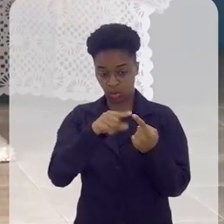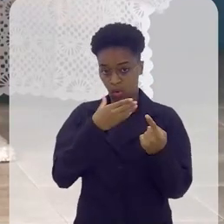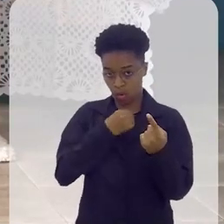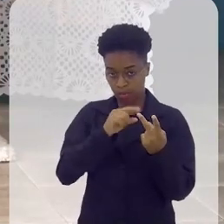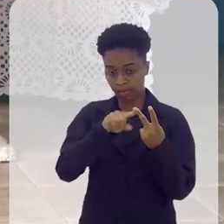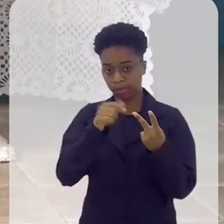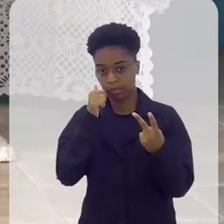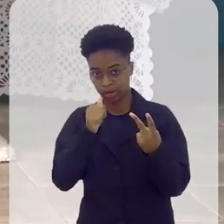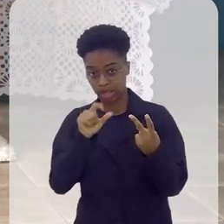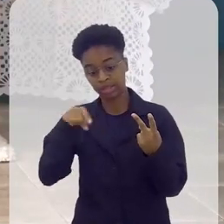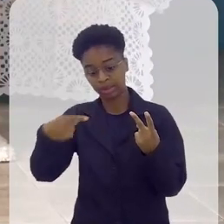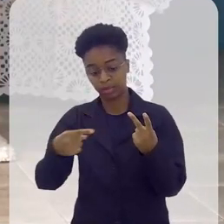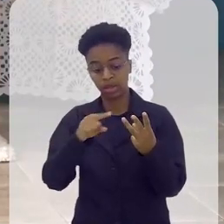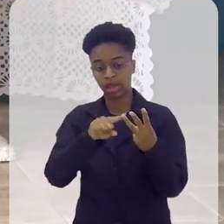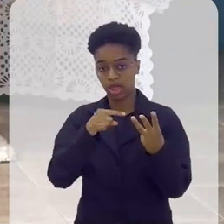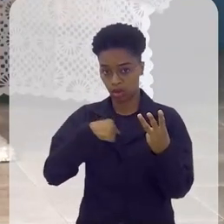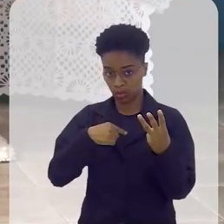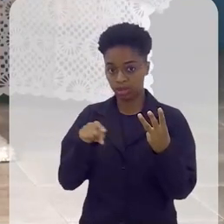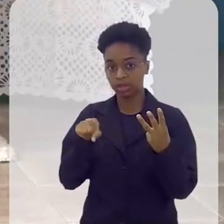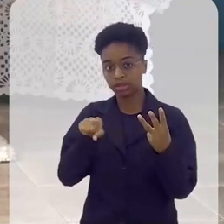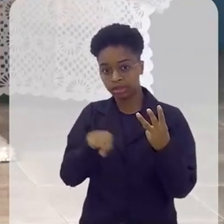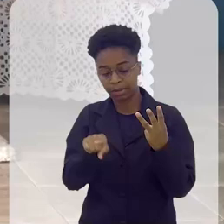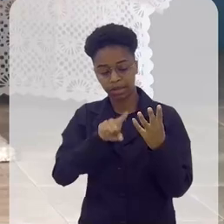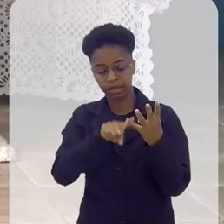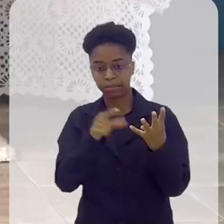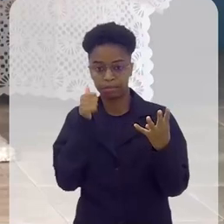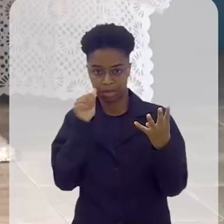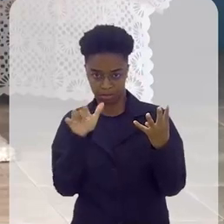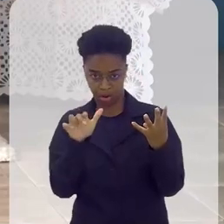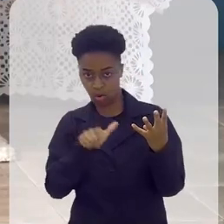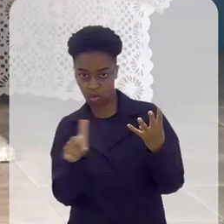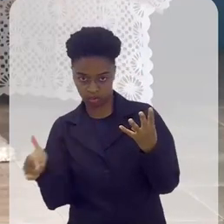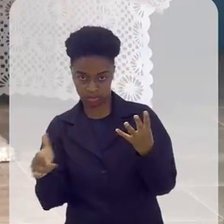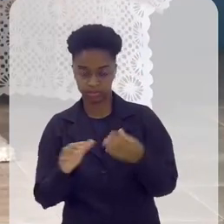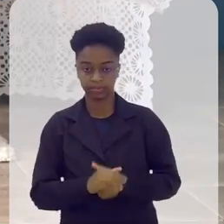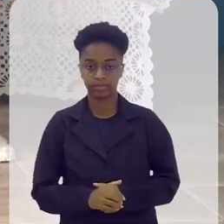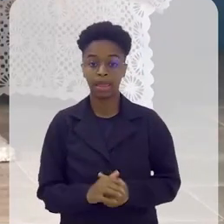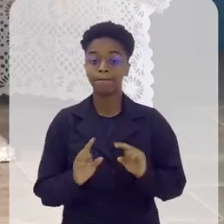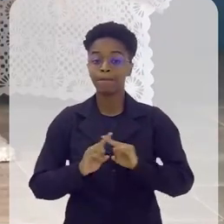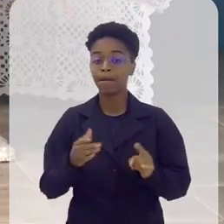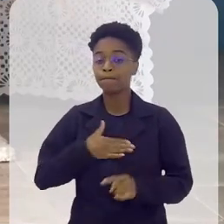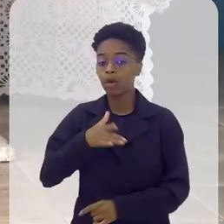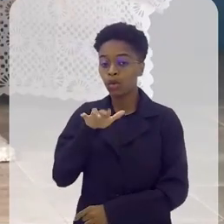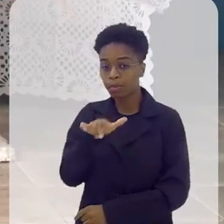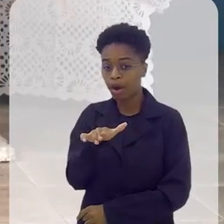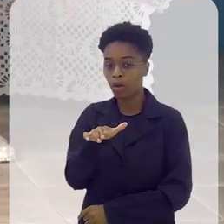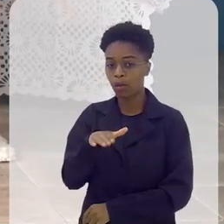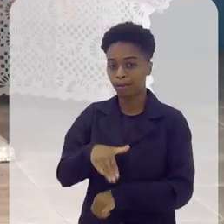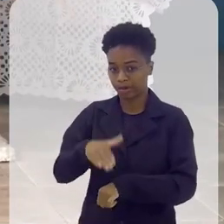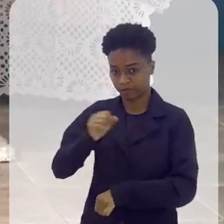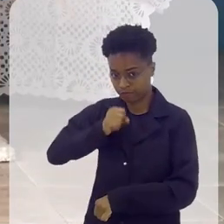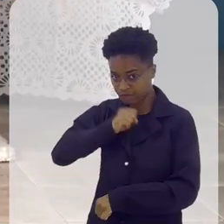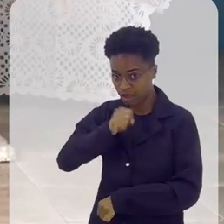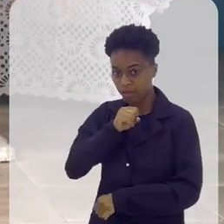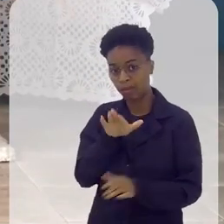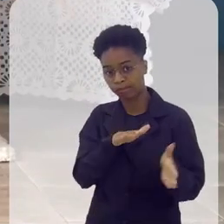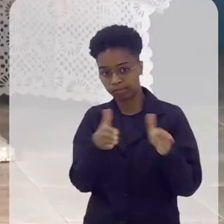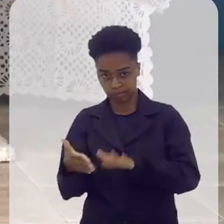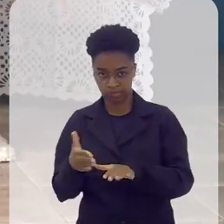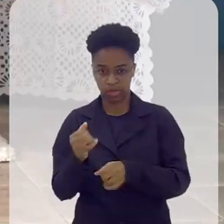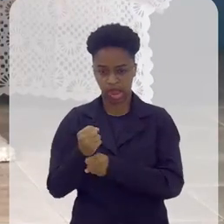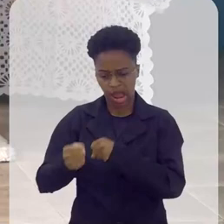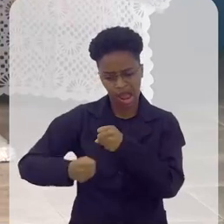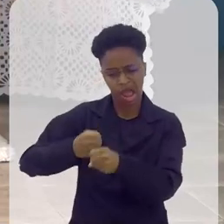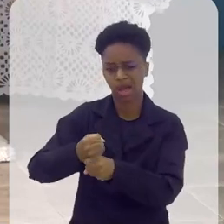esse casal, e depois teve eu, meu filho e a minha irmã que está ali. Mas o meu irmão do papai, ele faleceu